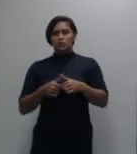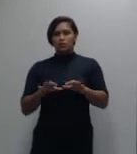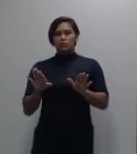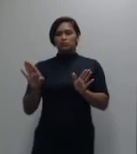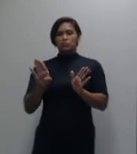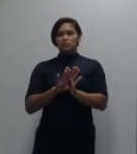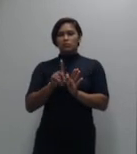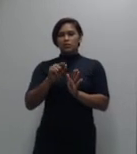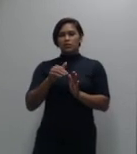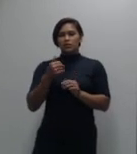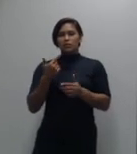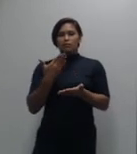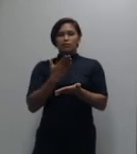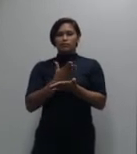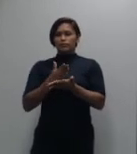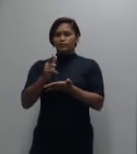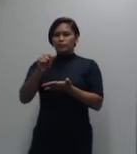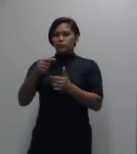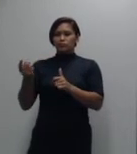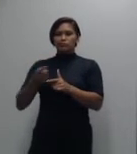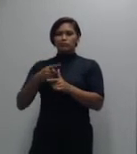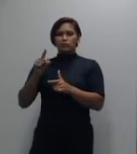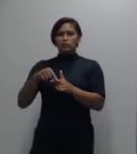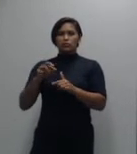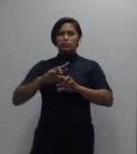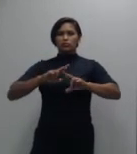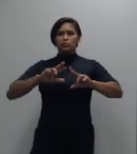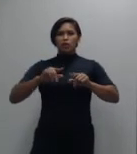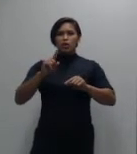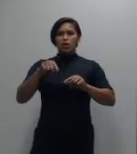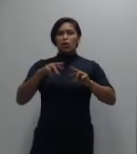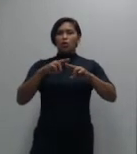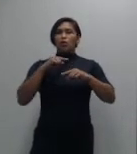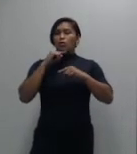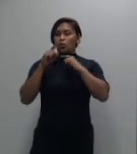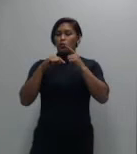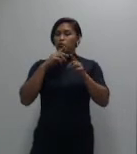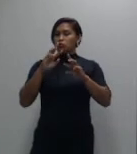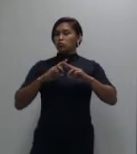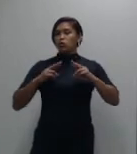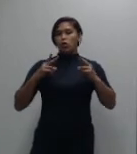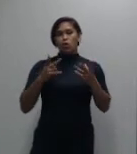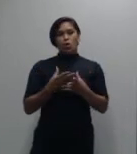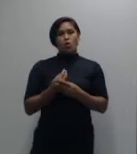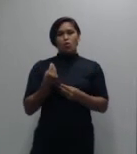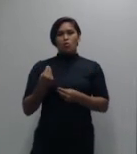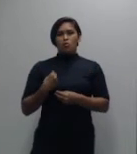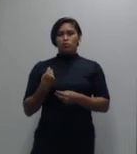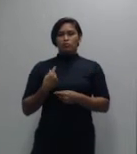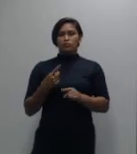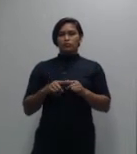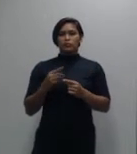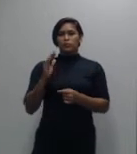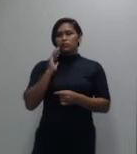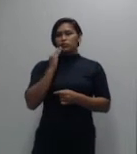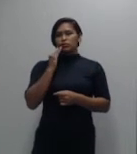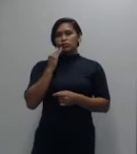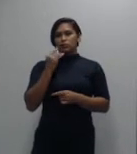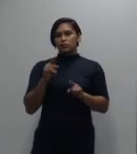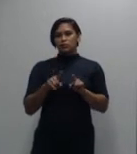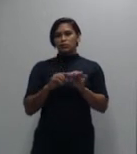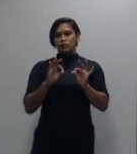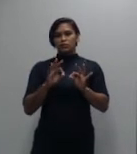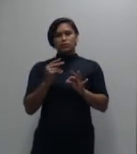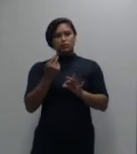dividiria essa essa essa dúvida com o plenário Presidente com todos os colegas impedem vossa